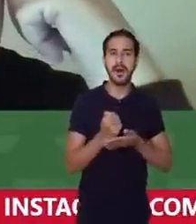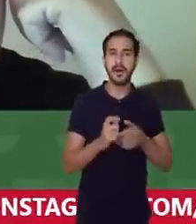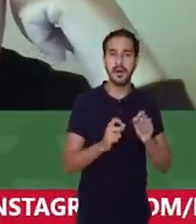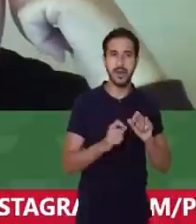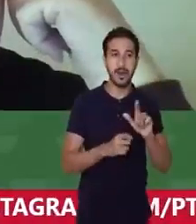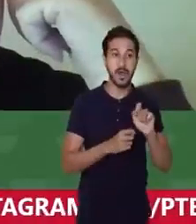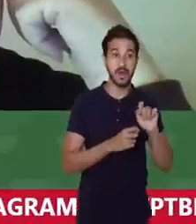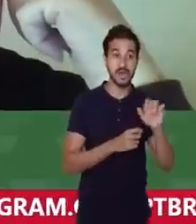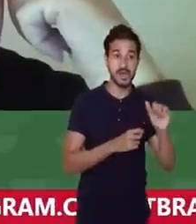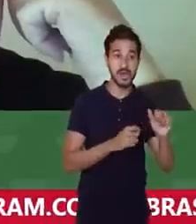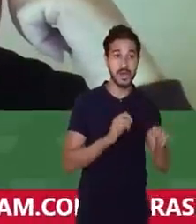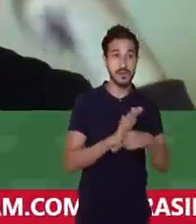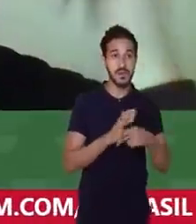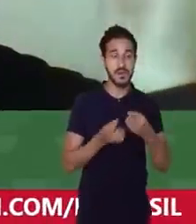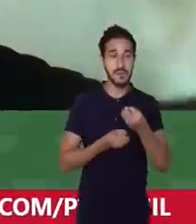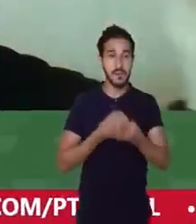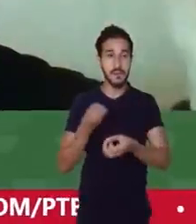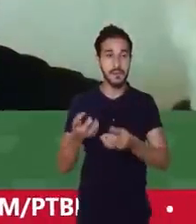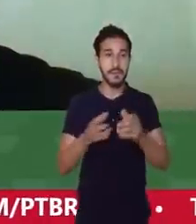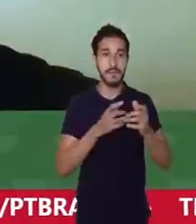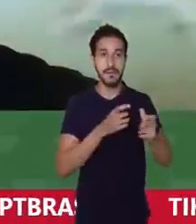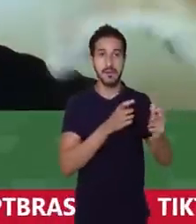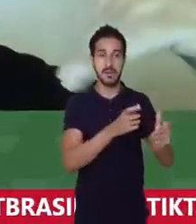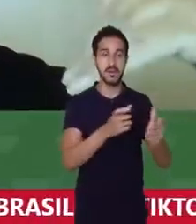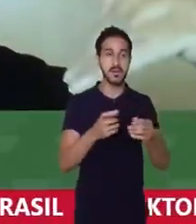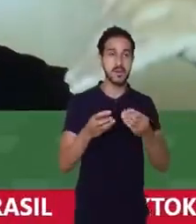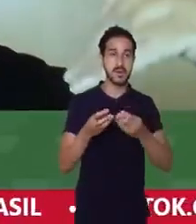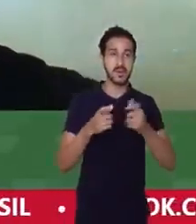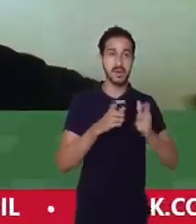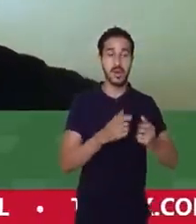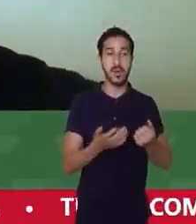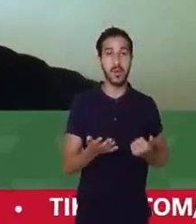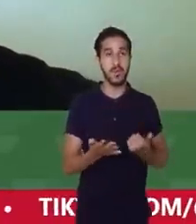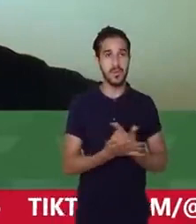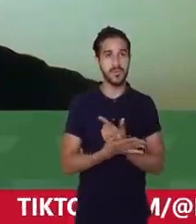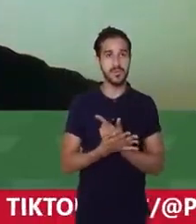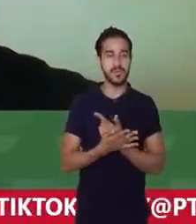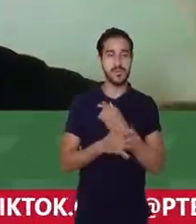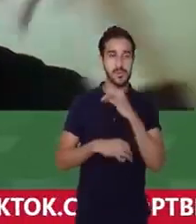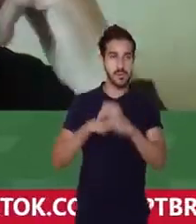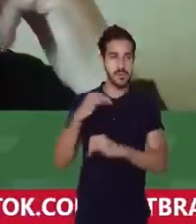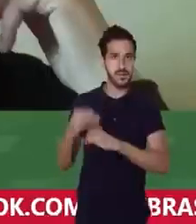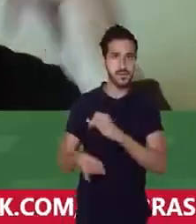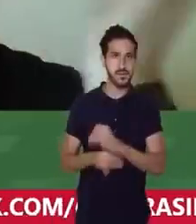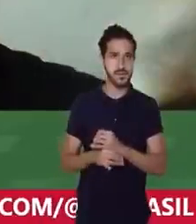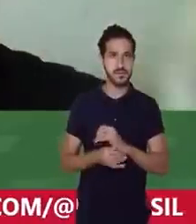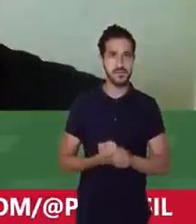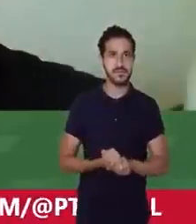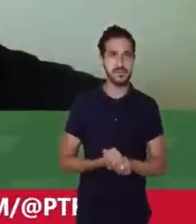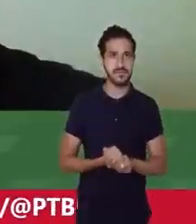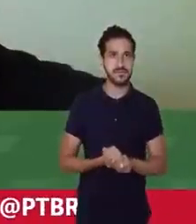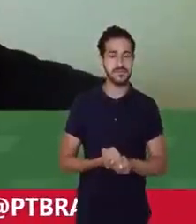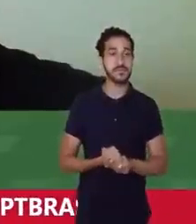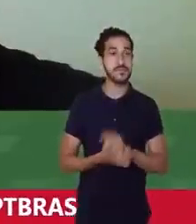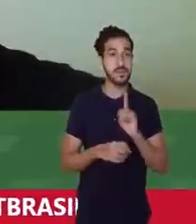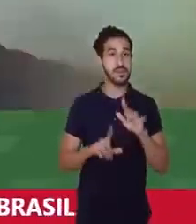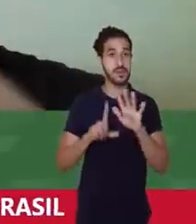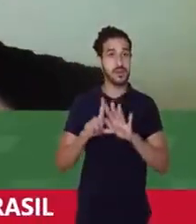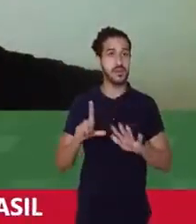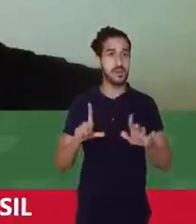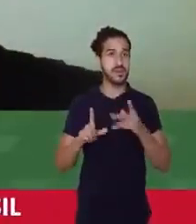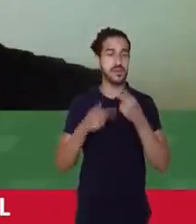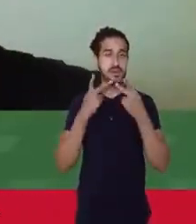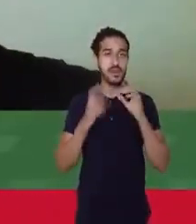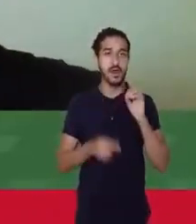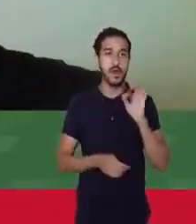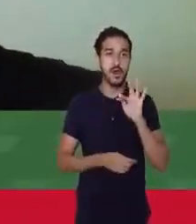Na logística de distribuição dos produtos comprados online. Nessa plataforma que eles